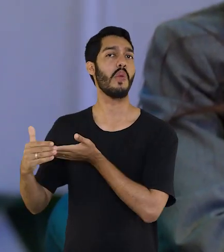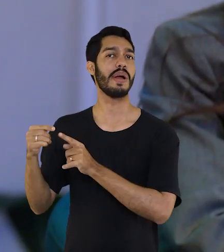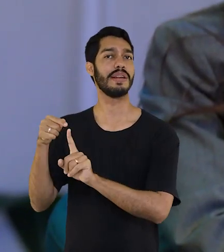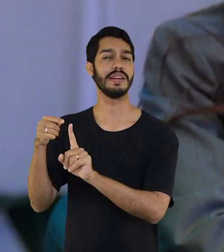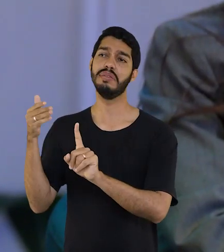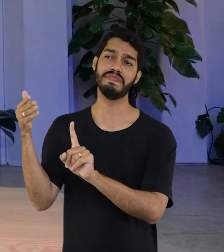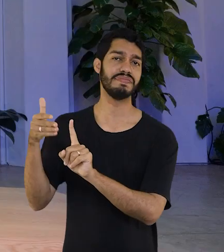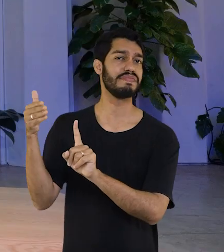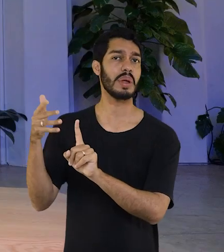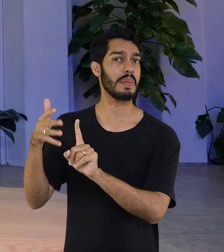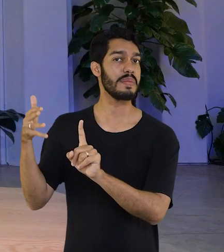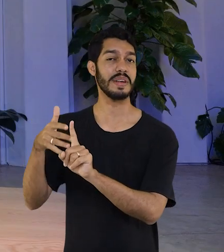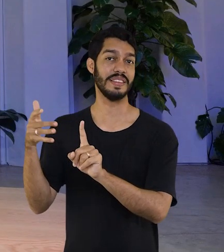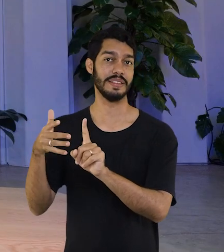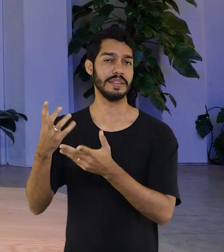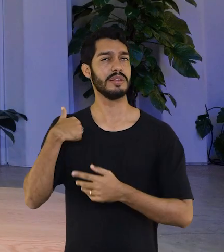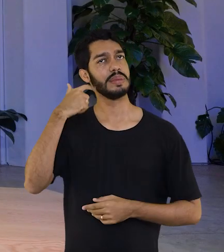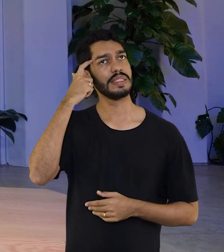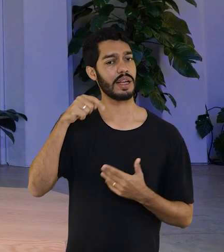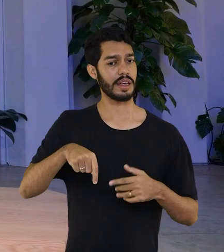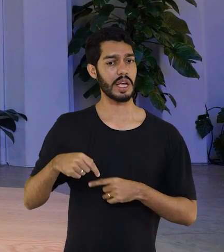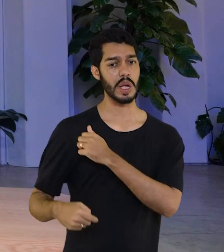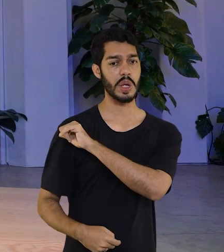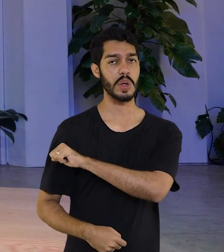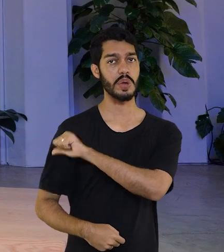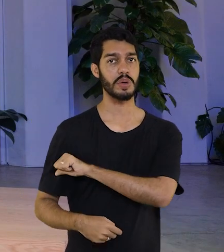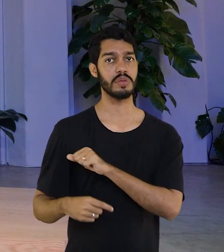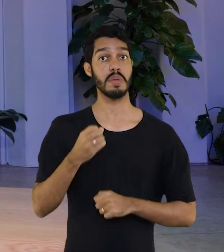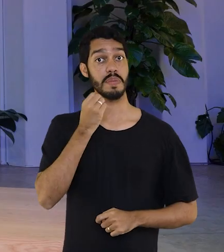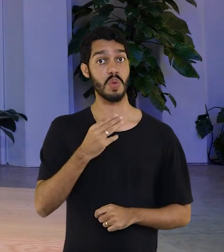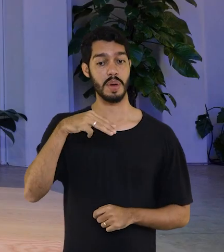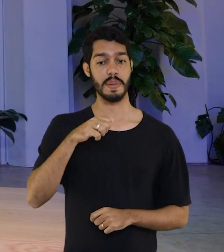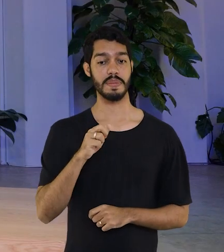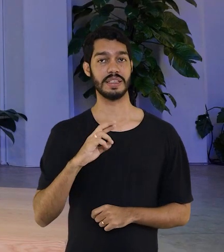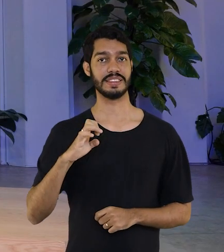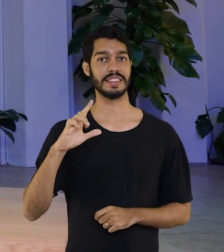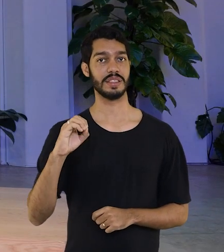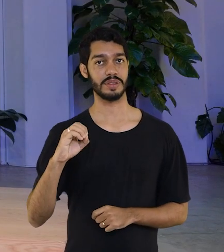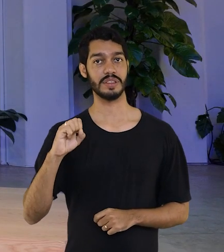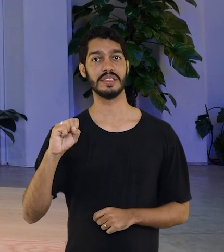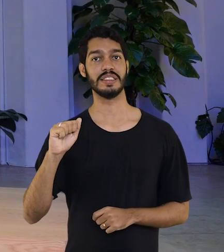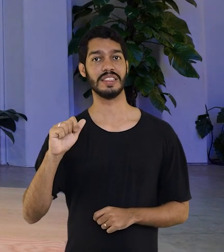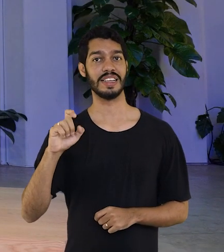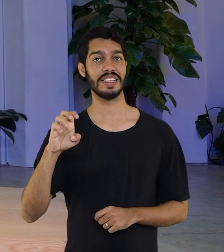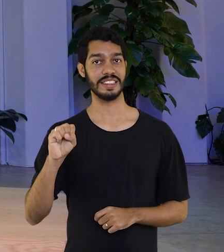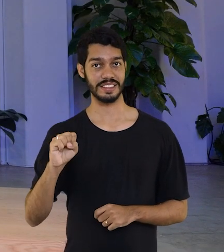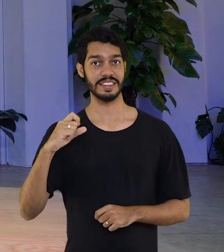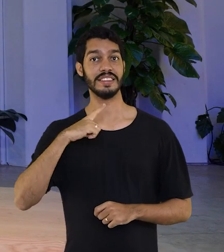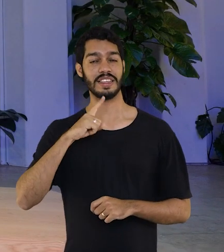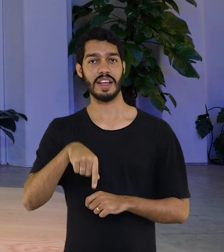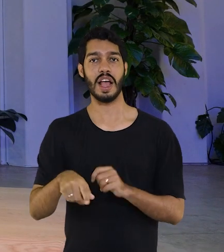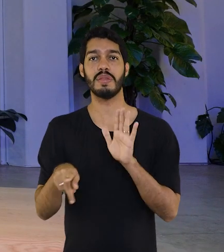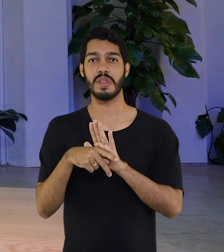evidente. E na época eu pensei, tá, então quem é a pessoa no Rio que pode ser um grande mentor? Eu descobri um cara chamado Marcelo Salles, que tinha fundado uma